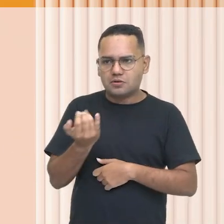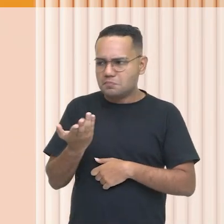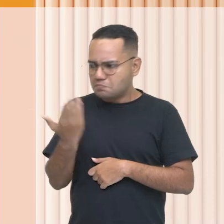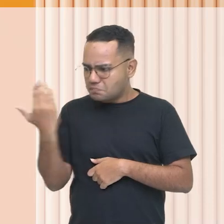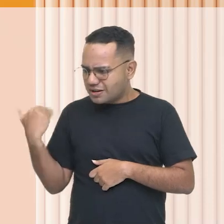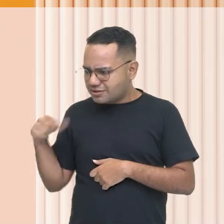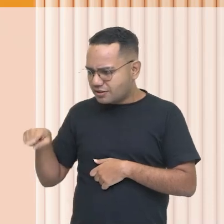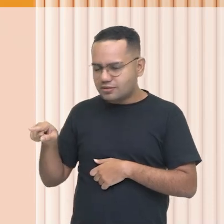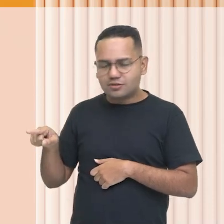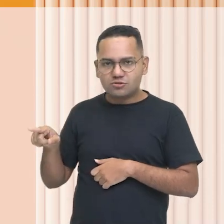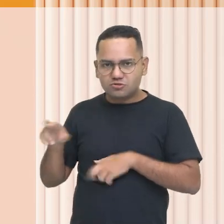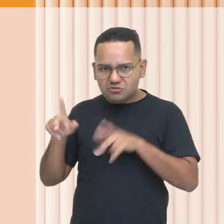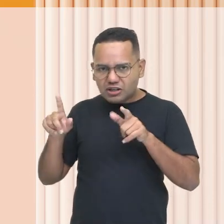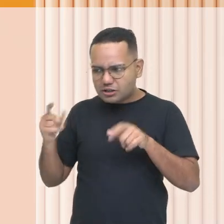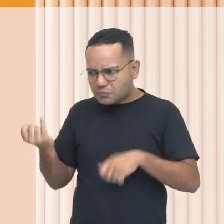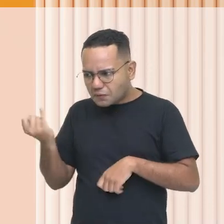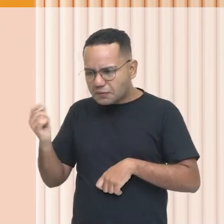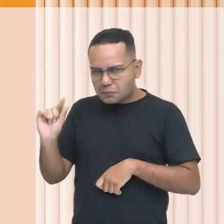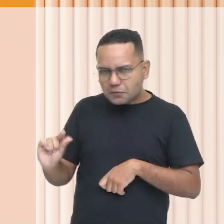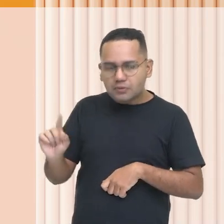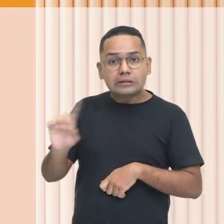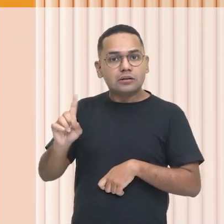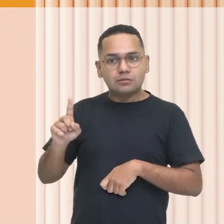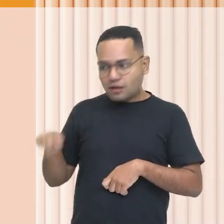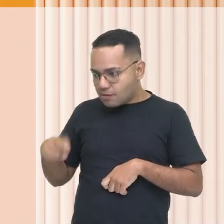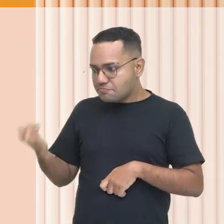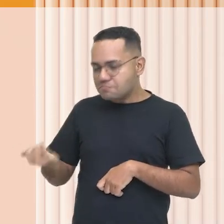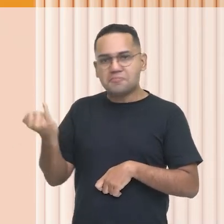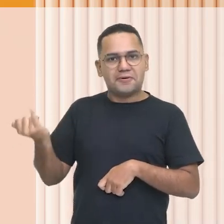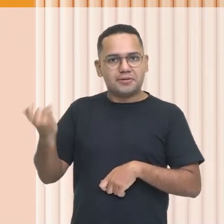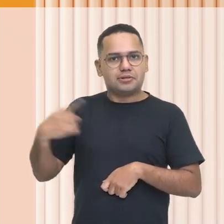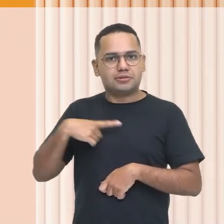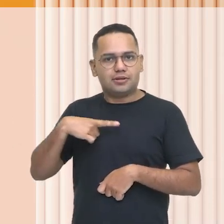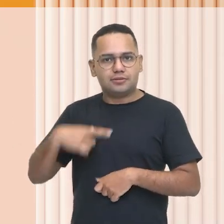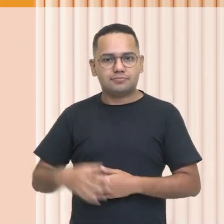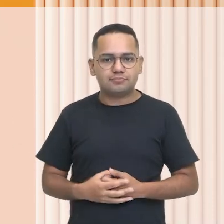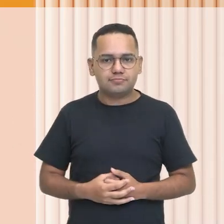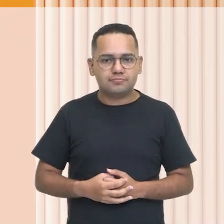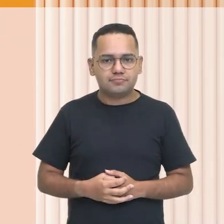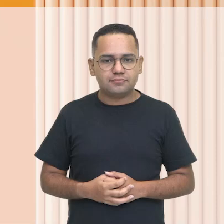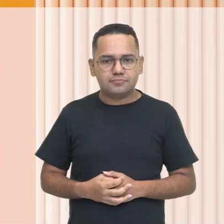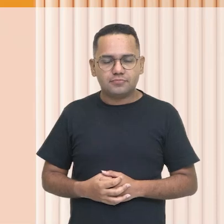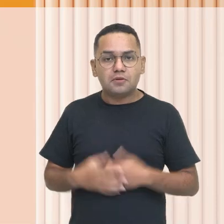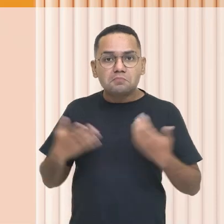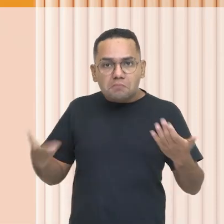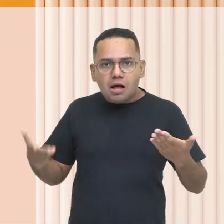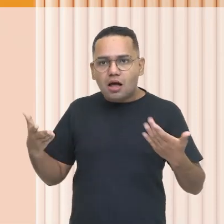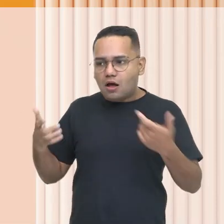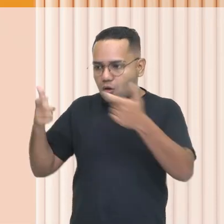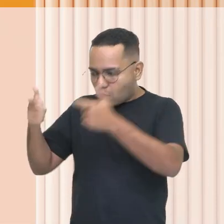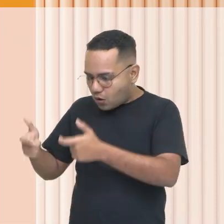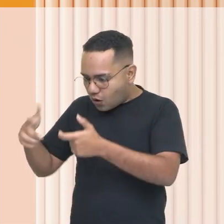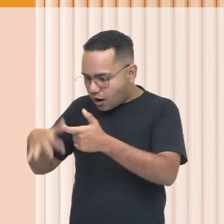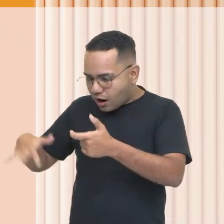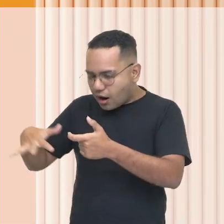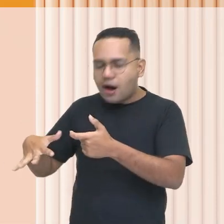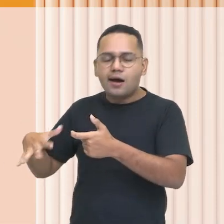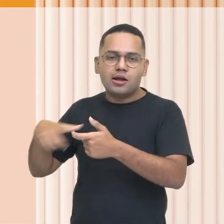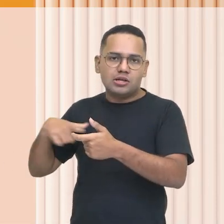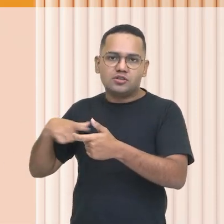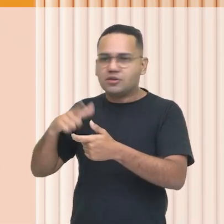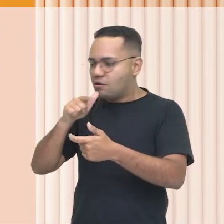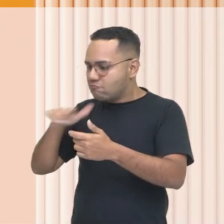diferente. Então, você tem justamente um império, né, próximo, o Império de Gana, próximo e